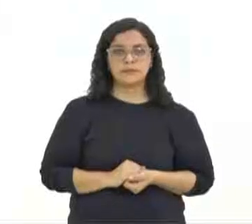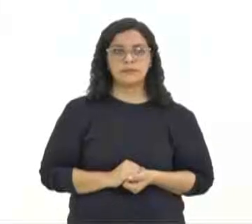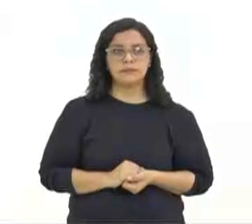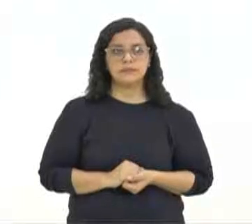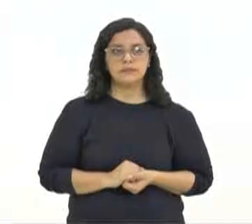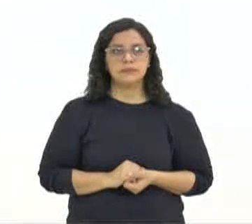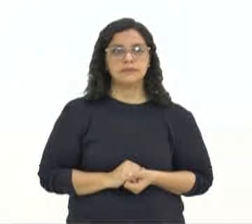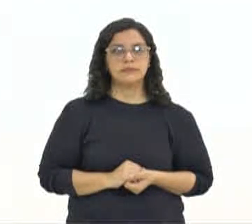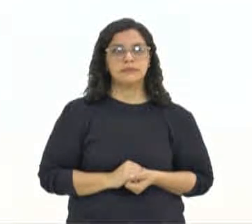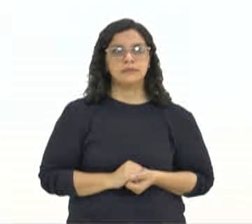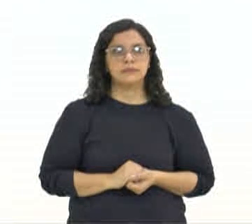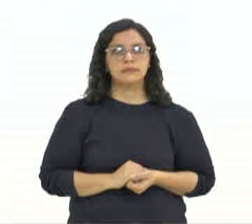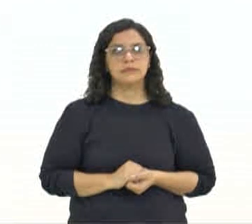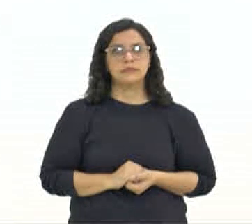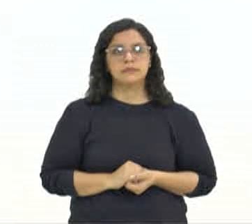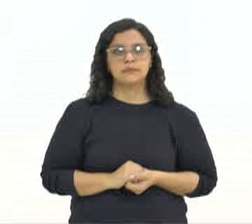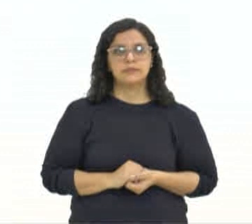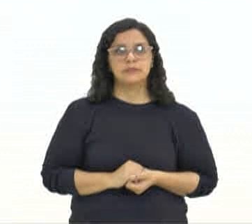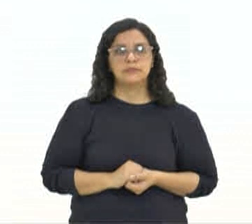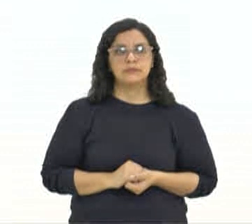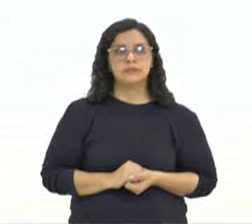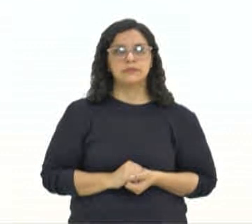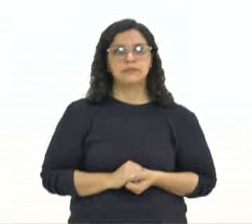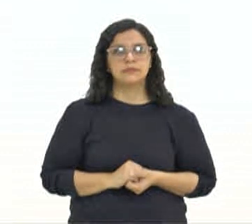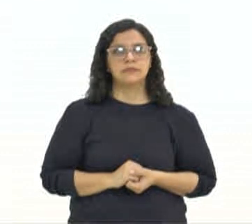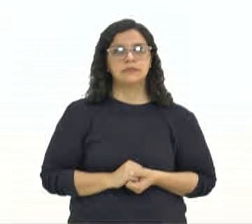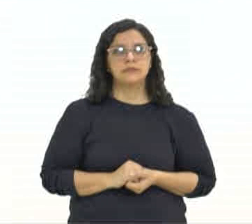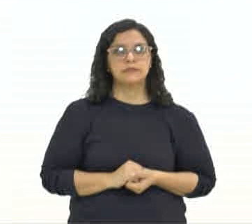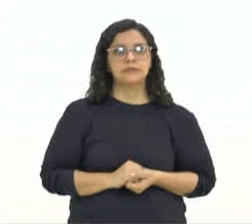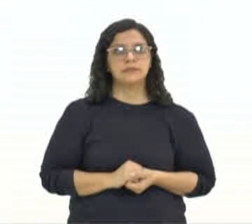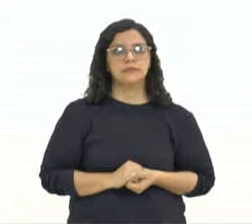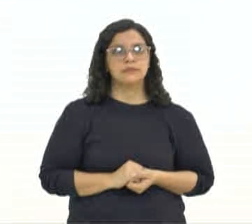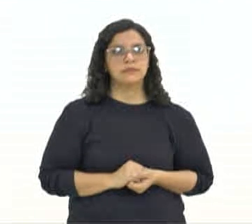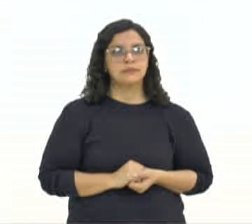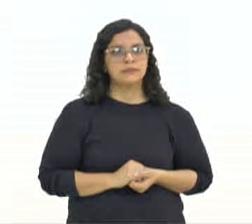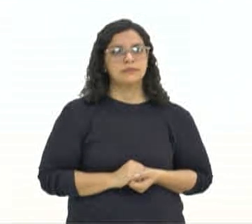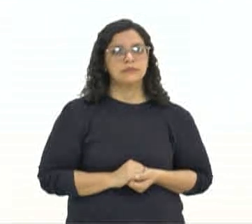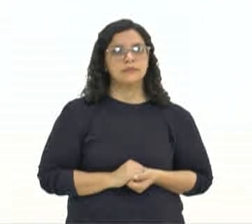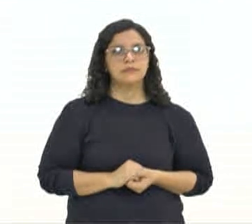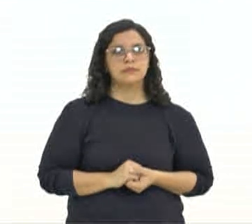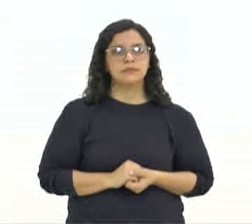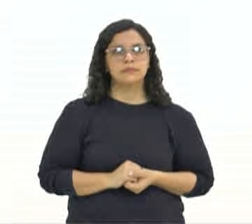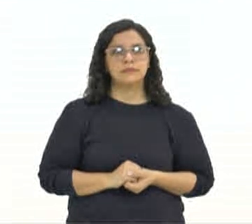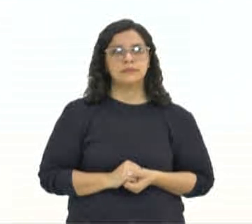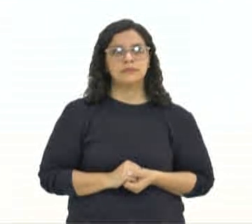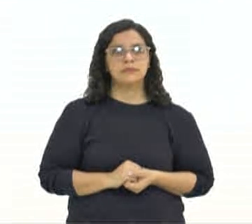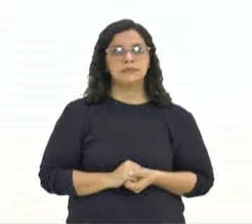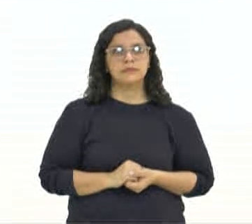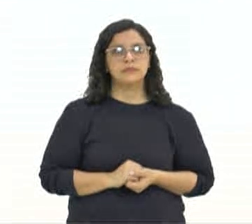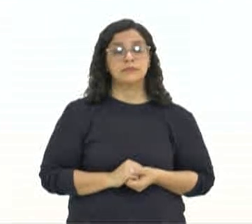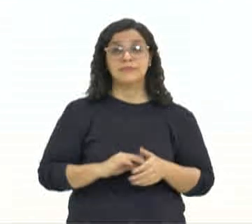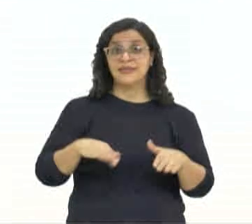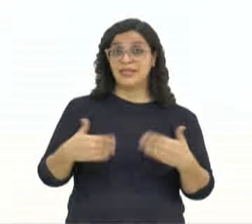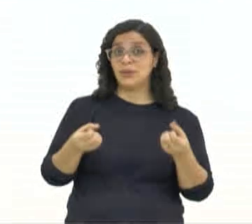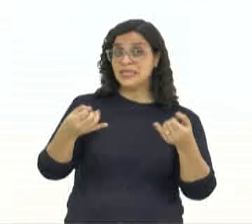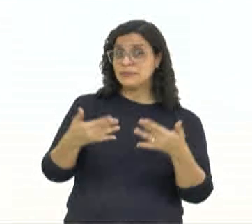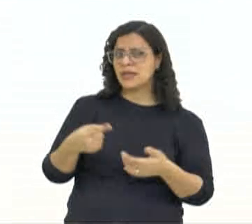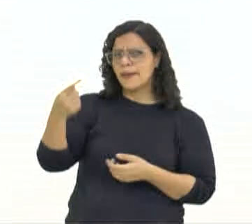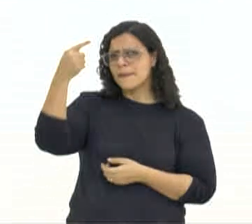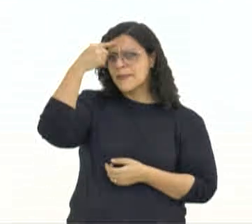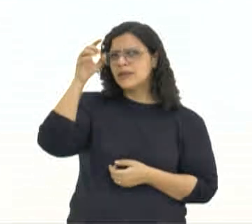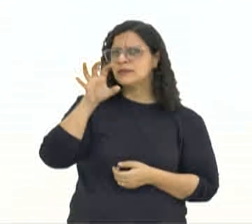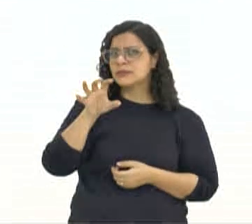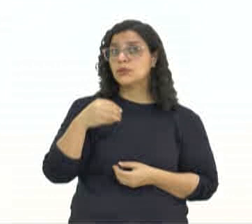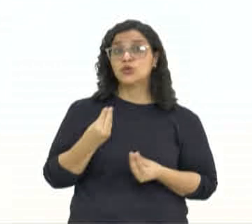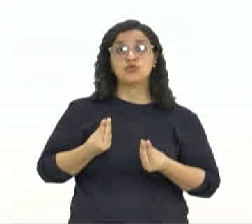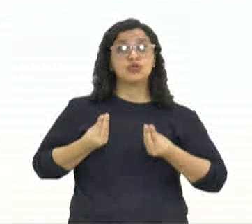regalam um reloj, te regalam um pequeno inferno florido, uma cadena de rosas, um calabouço de aire. Então, ele fala ali, pense